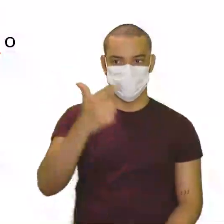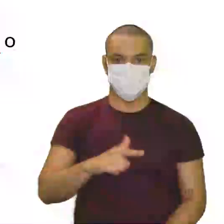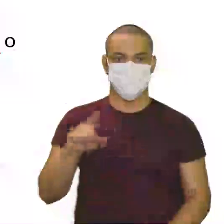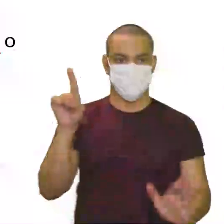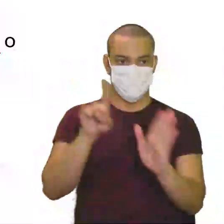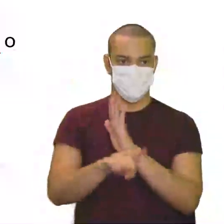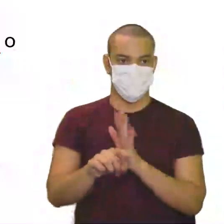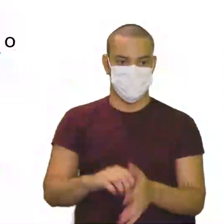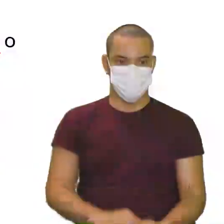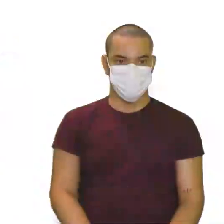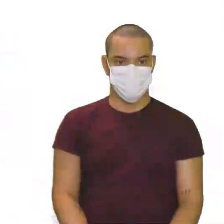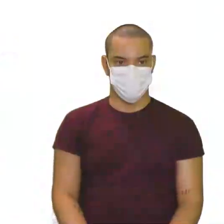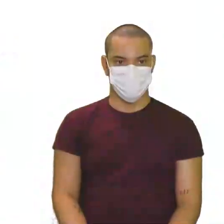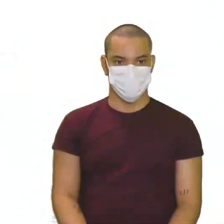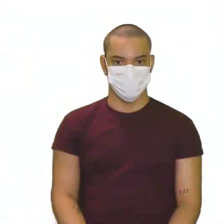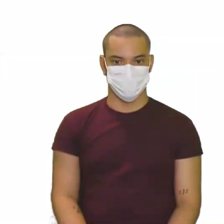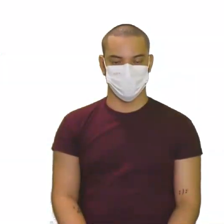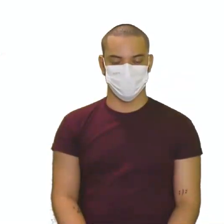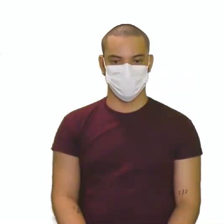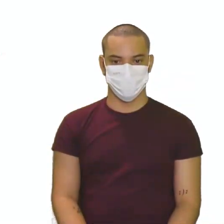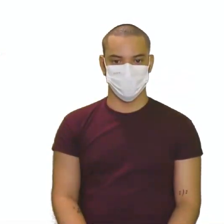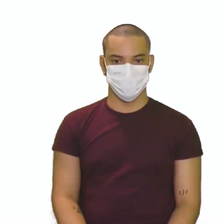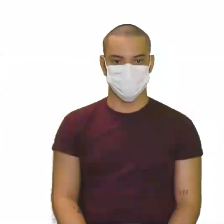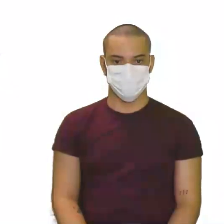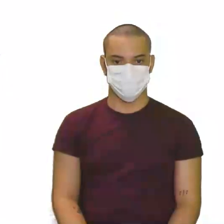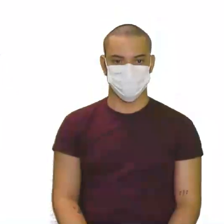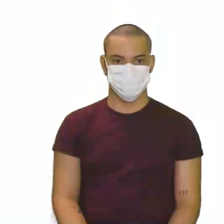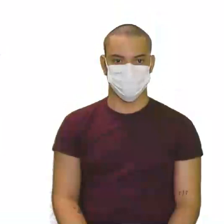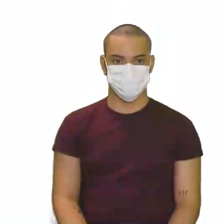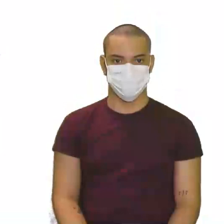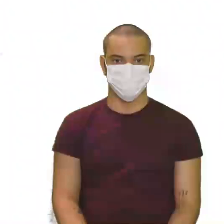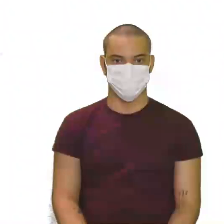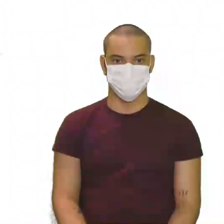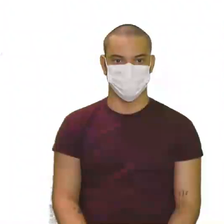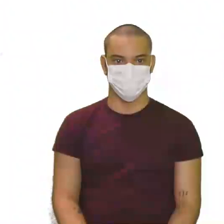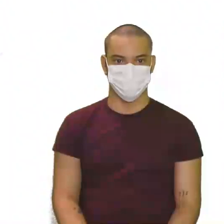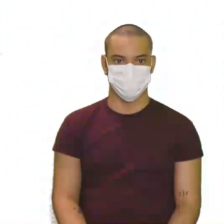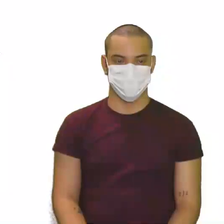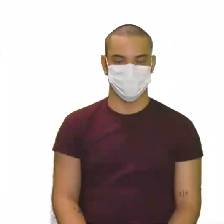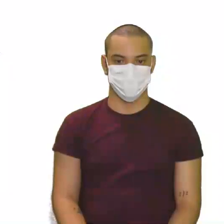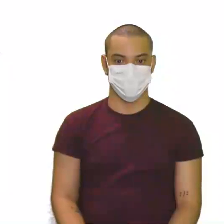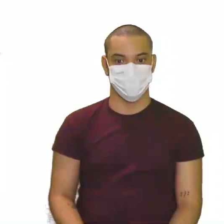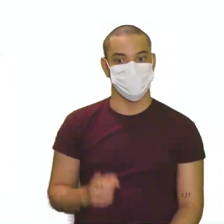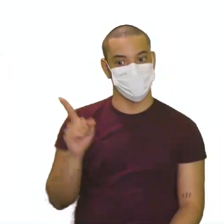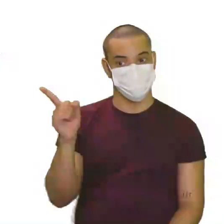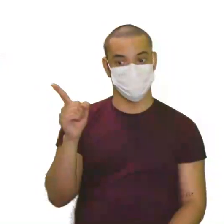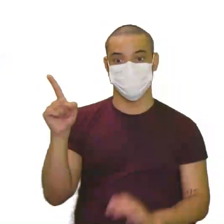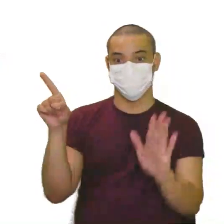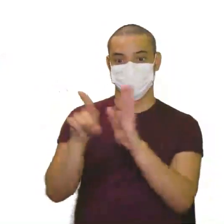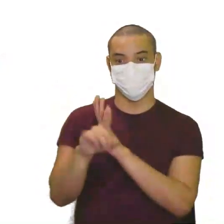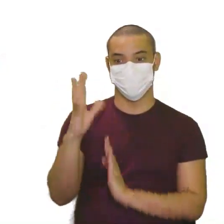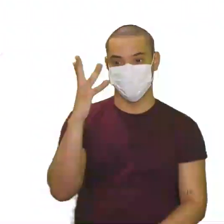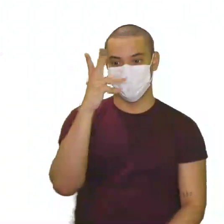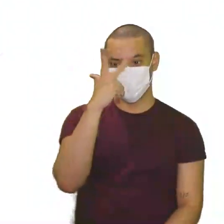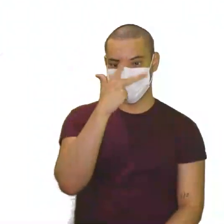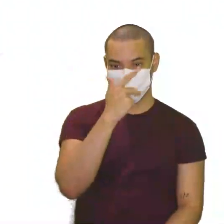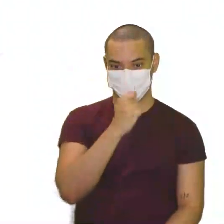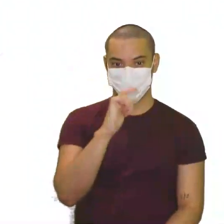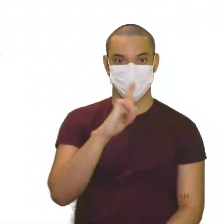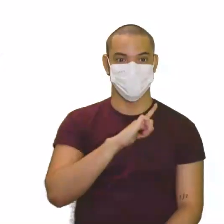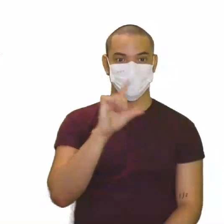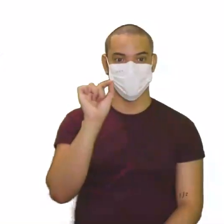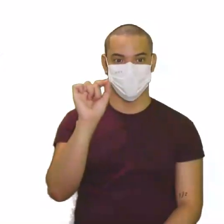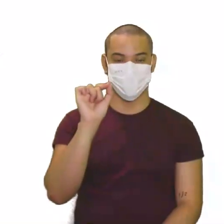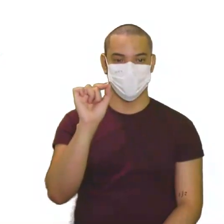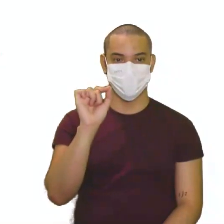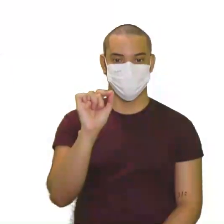uma questão pessoal Olha só Então vamos lá e olha só essa questãozinha que bonitinha nós temos